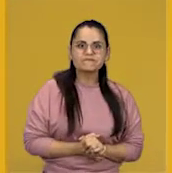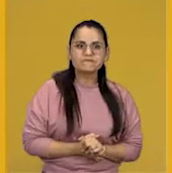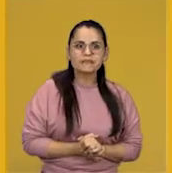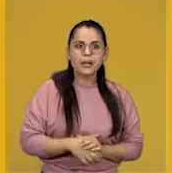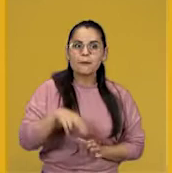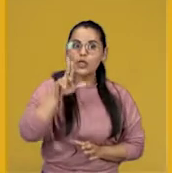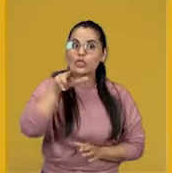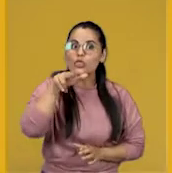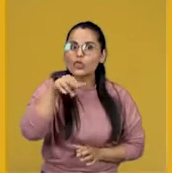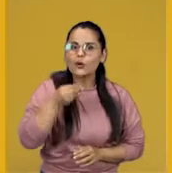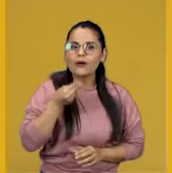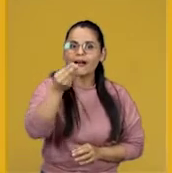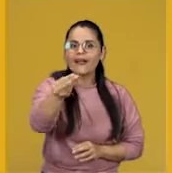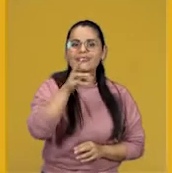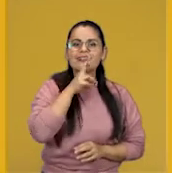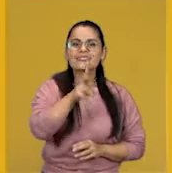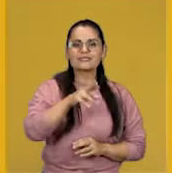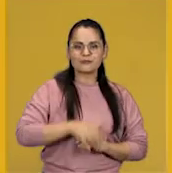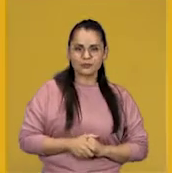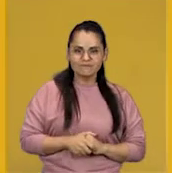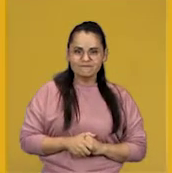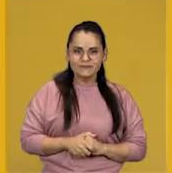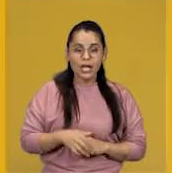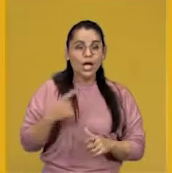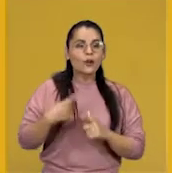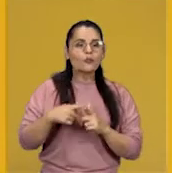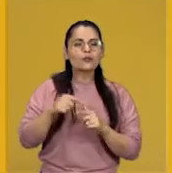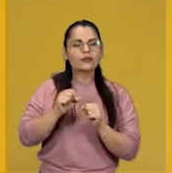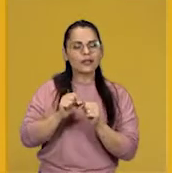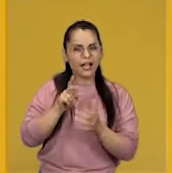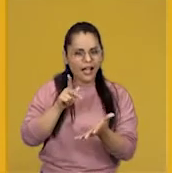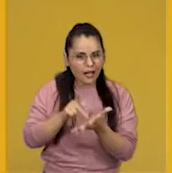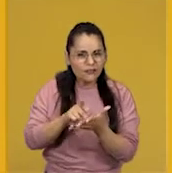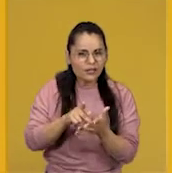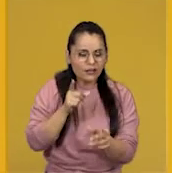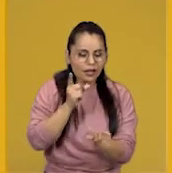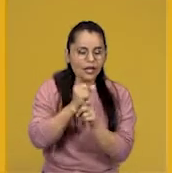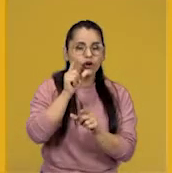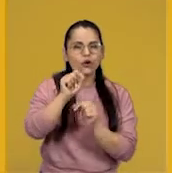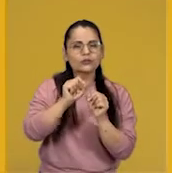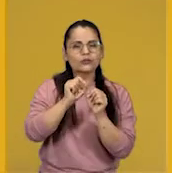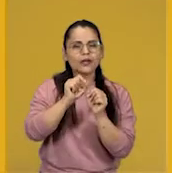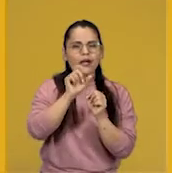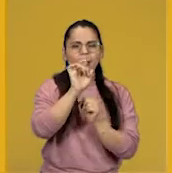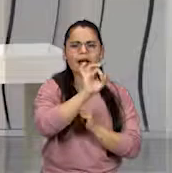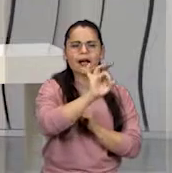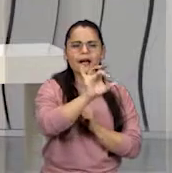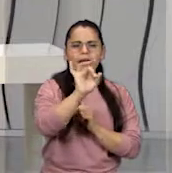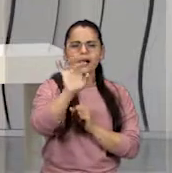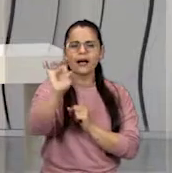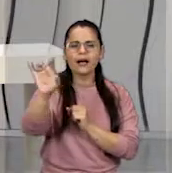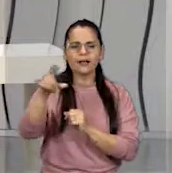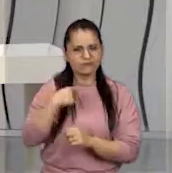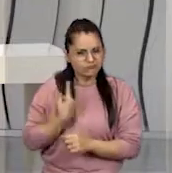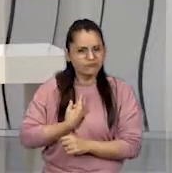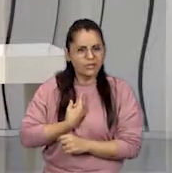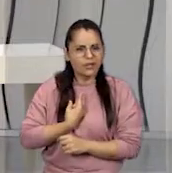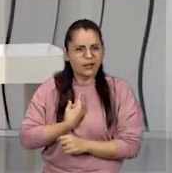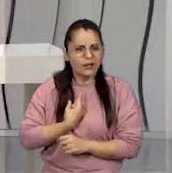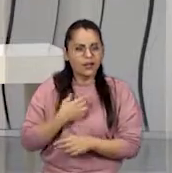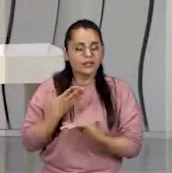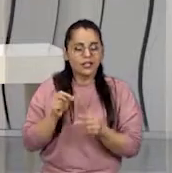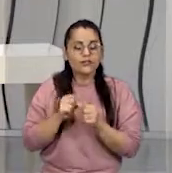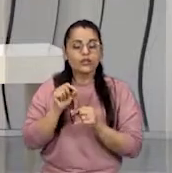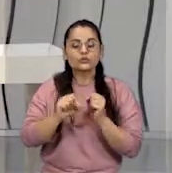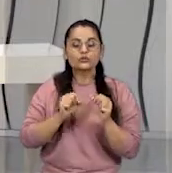ele nunca dá resposta. É aí que está interessante. Por quê? Porque a verdade, quem encontra é a gente, é nós mesmos. Então, o que ele faz junto com